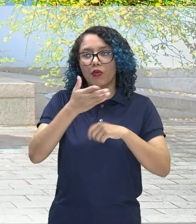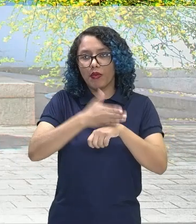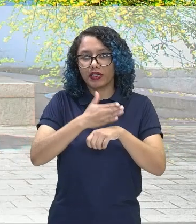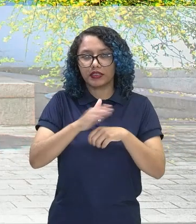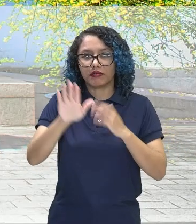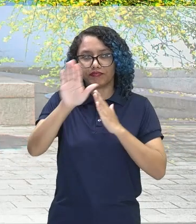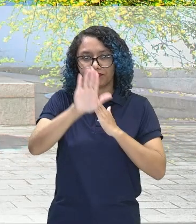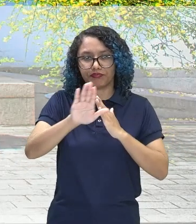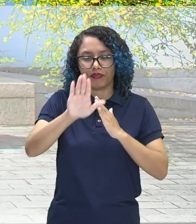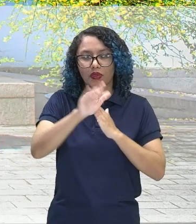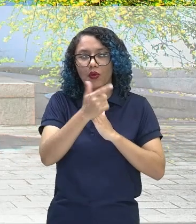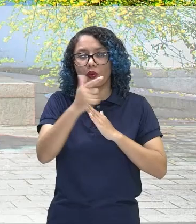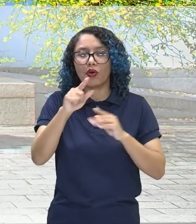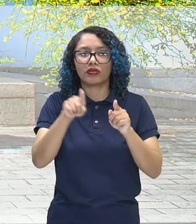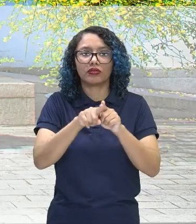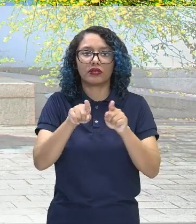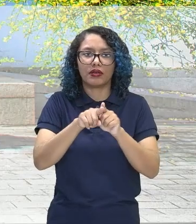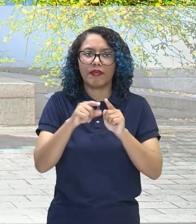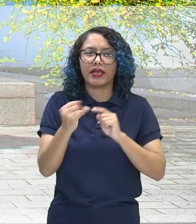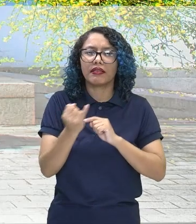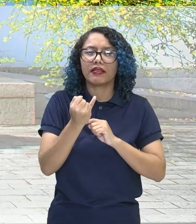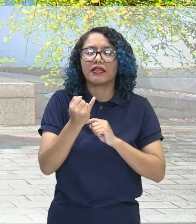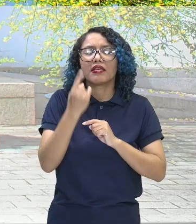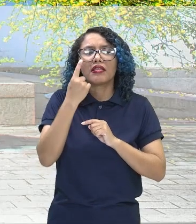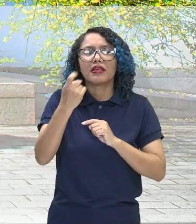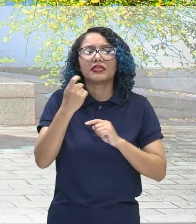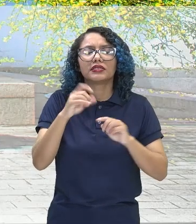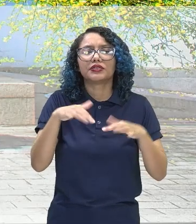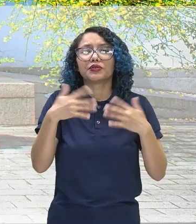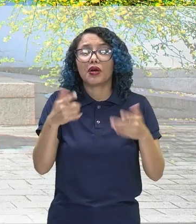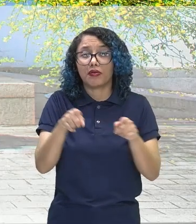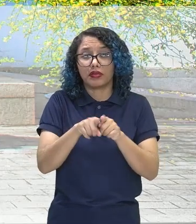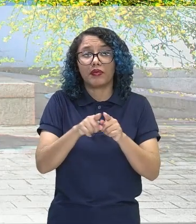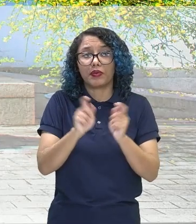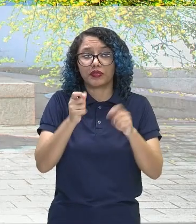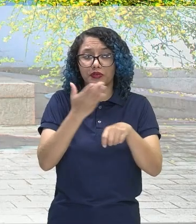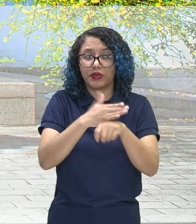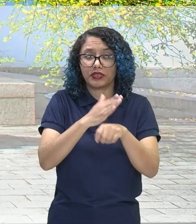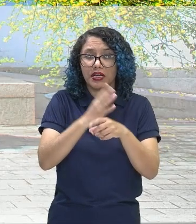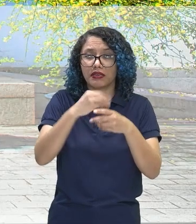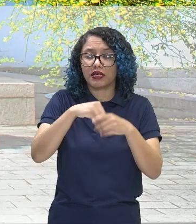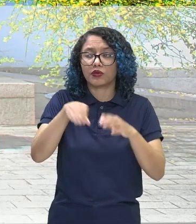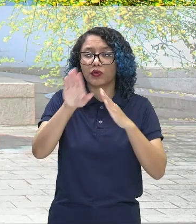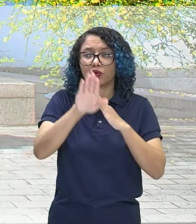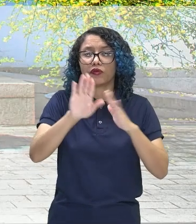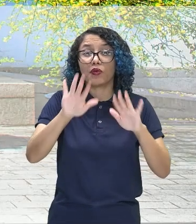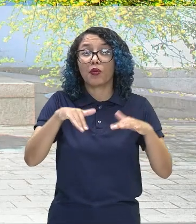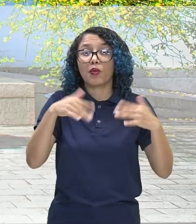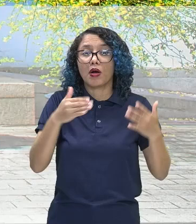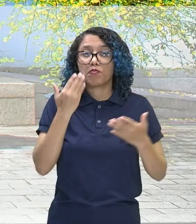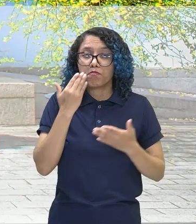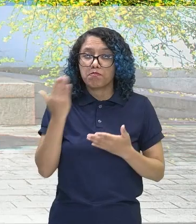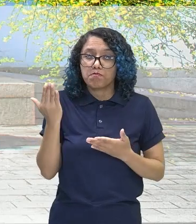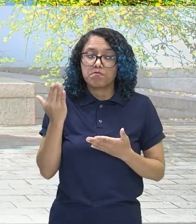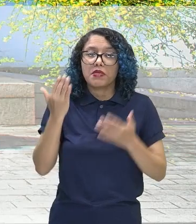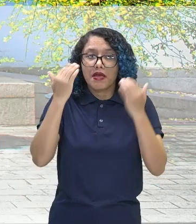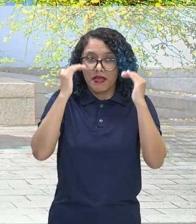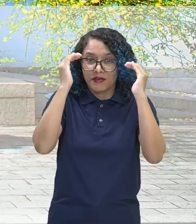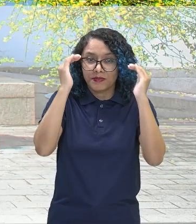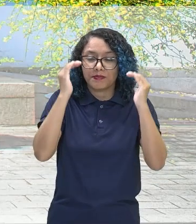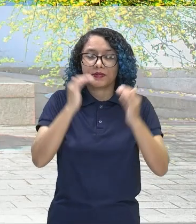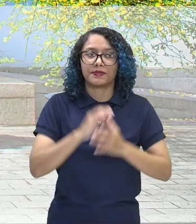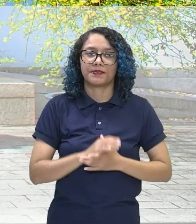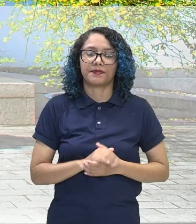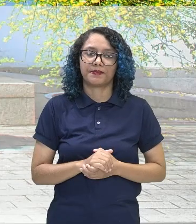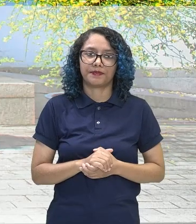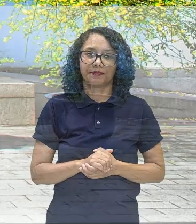Outro princípio e valor muito interessante, trabalhado e desenvolvido na prática do Kung Fu, é o respeito.